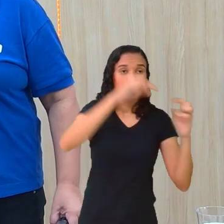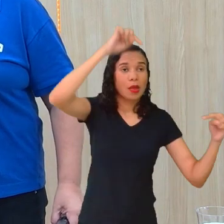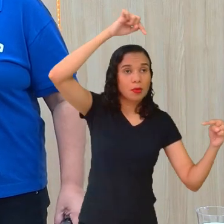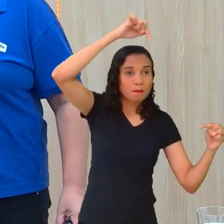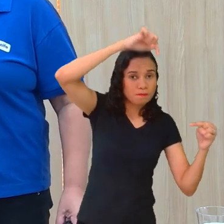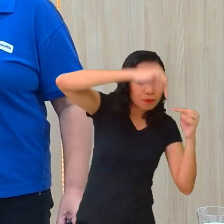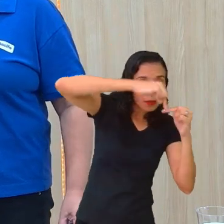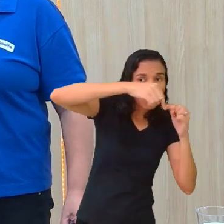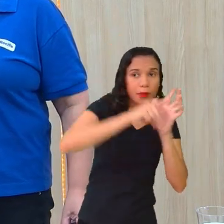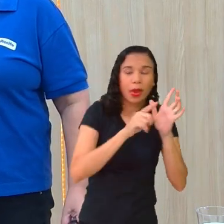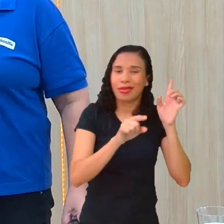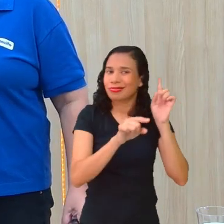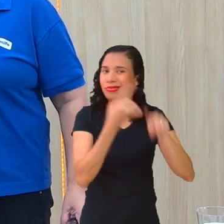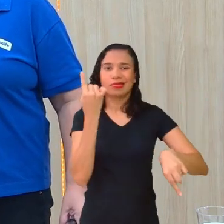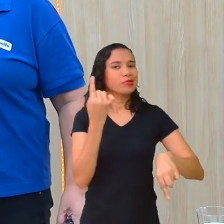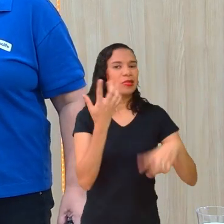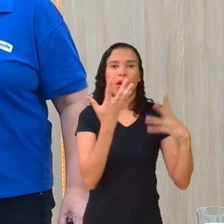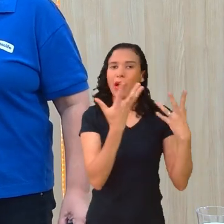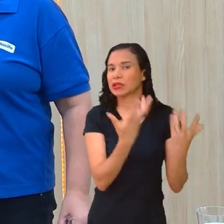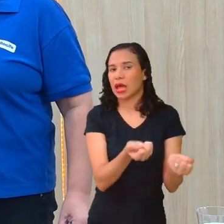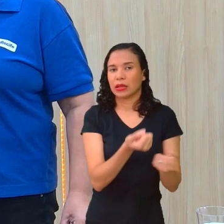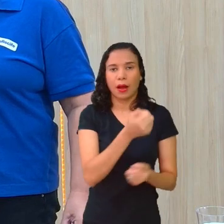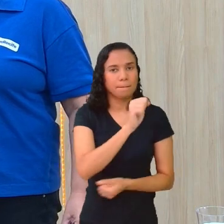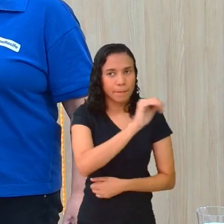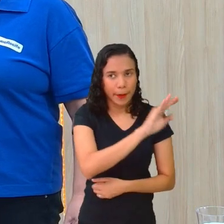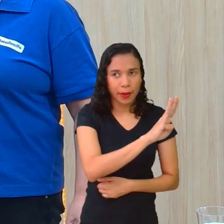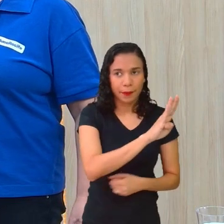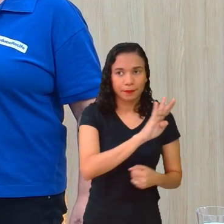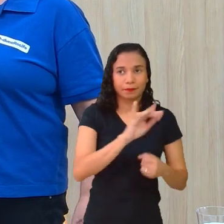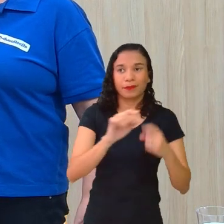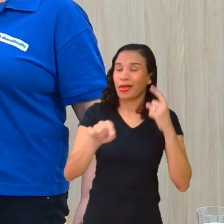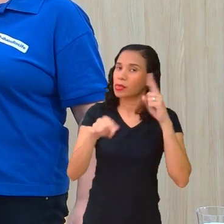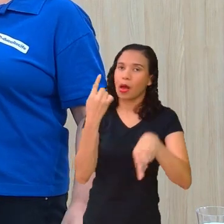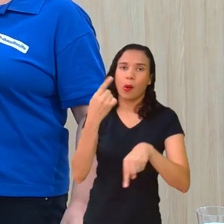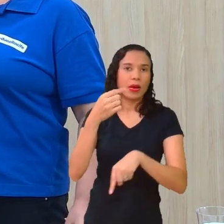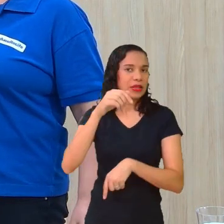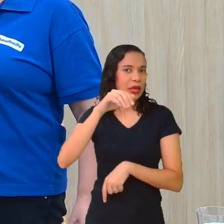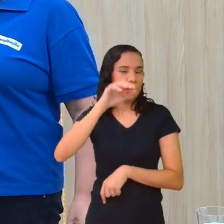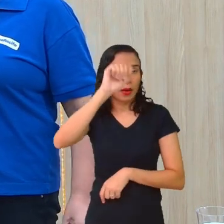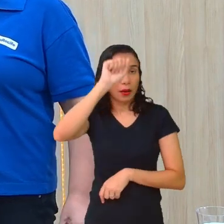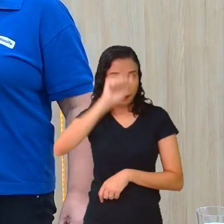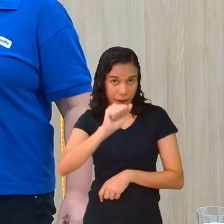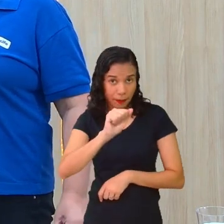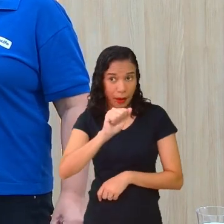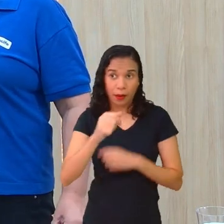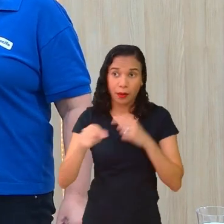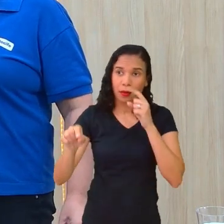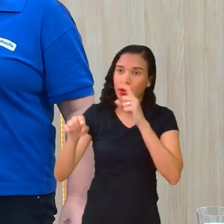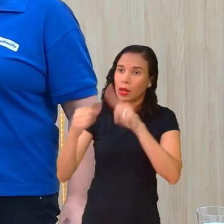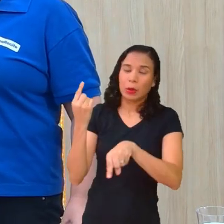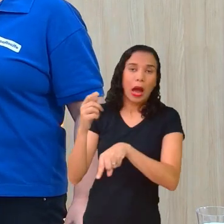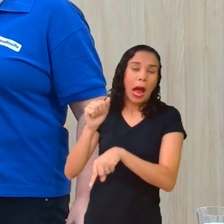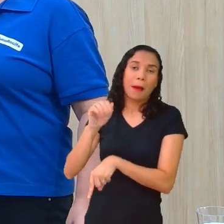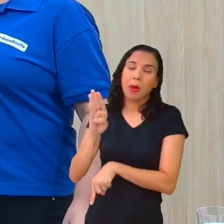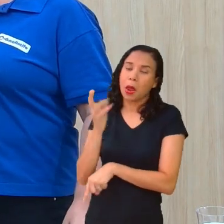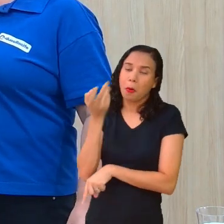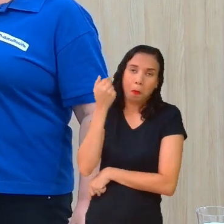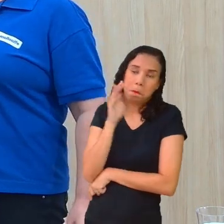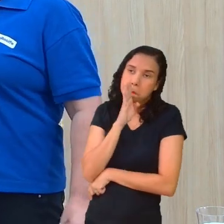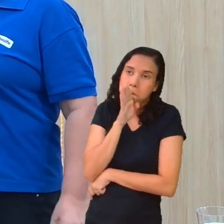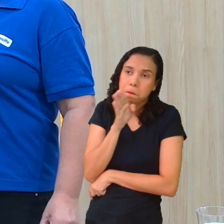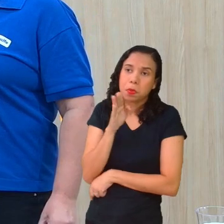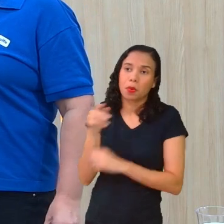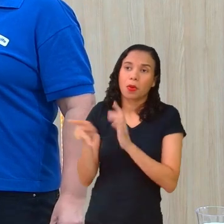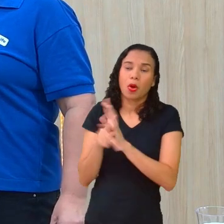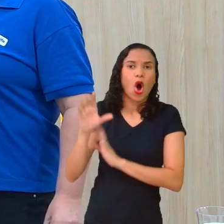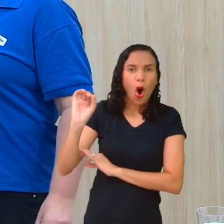é anti-B, quer dizer, ele está reagindo, ele é anti-A. No AB, ele não ocorre reação. E